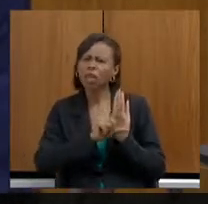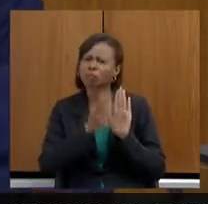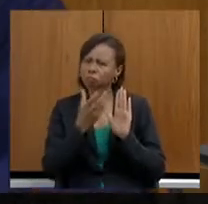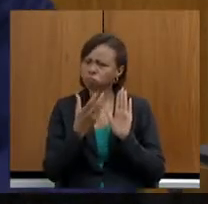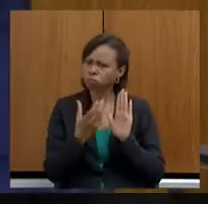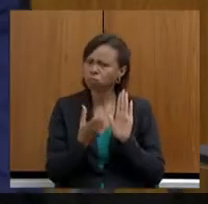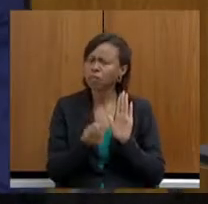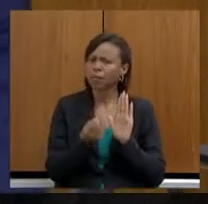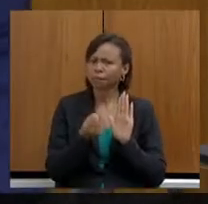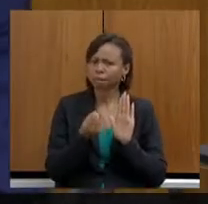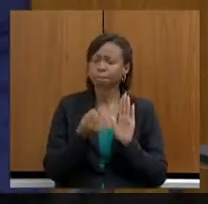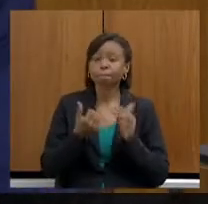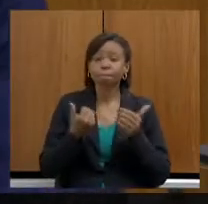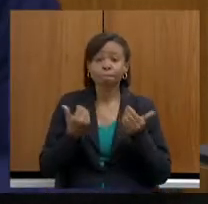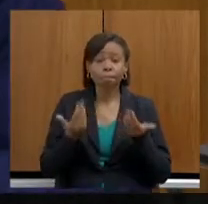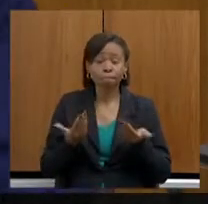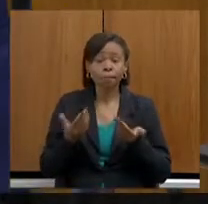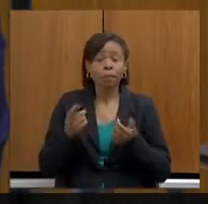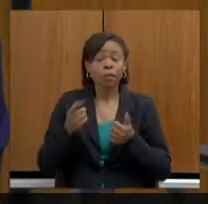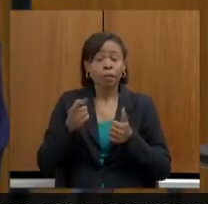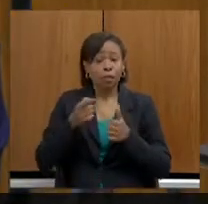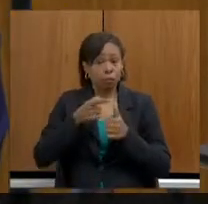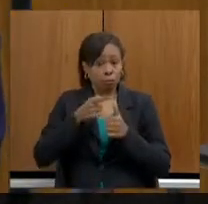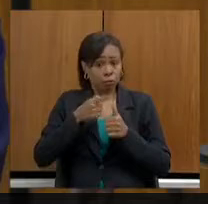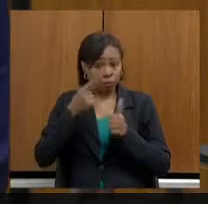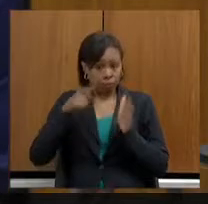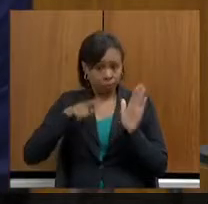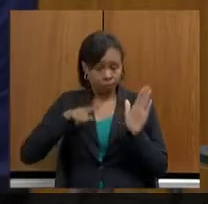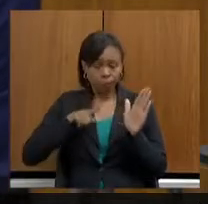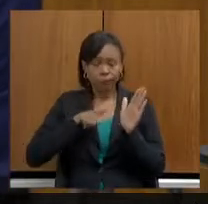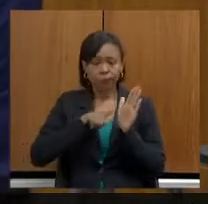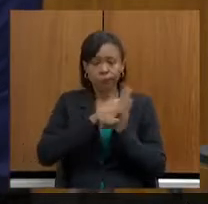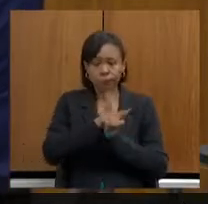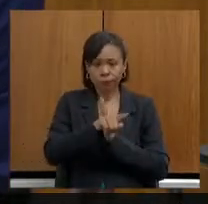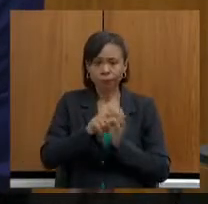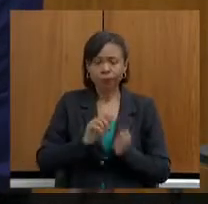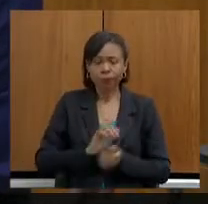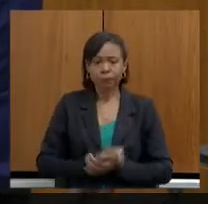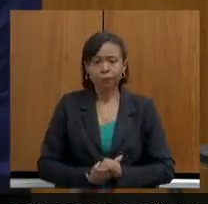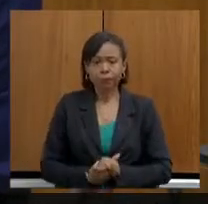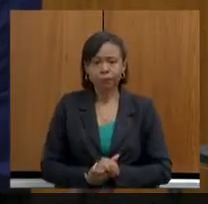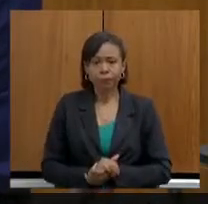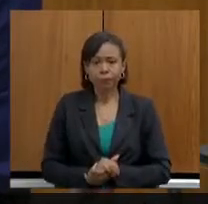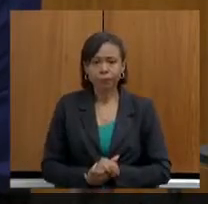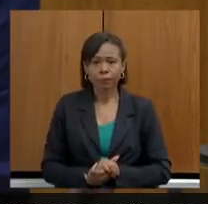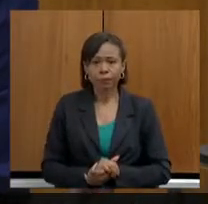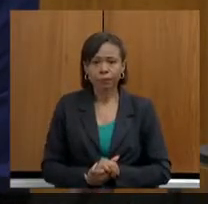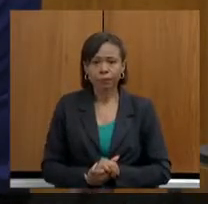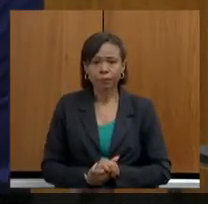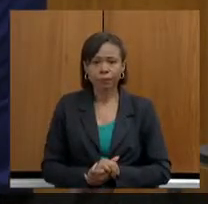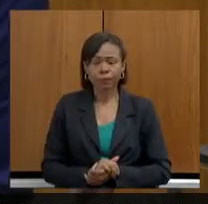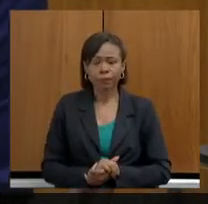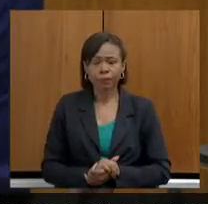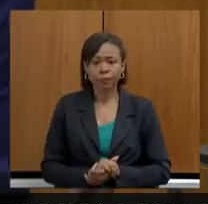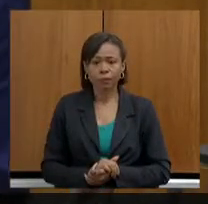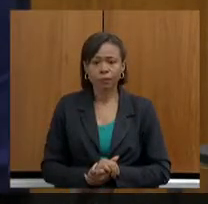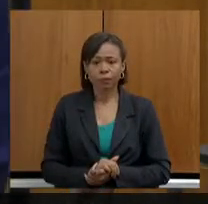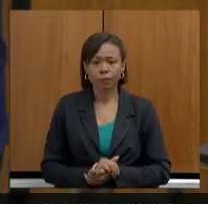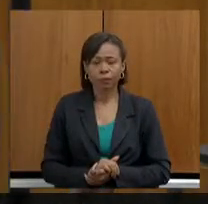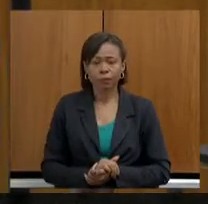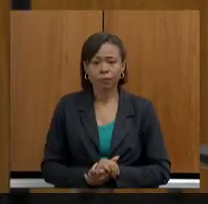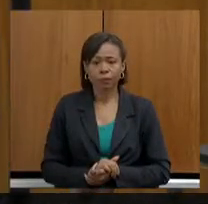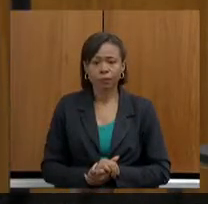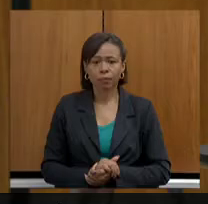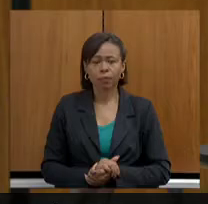nesse sentido gostaria de fazer a minha primeira pergunta é quais as medidas